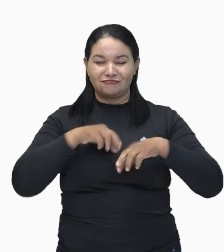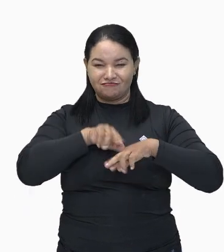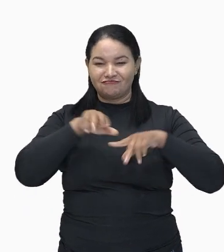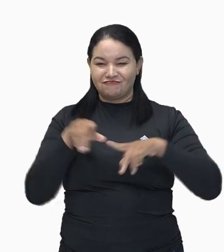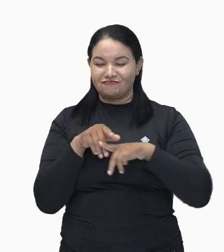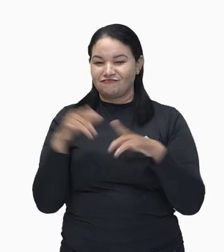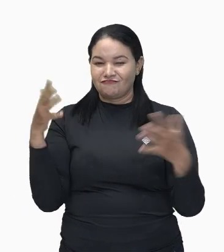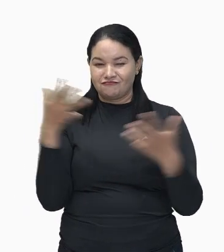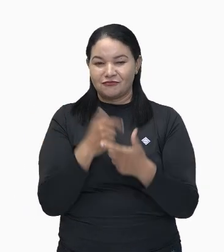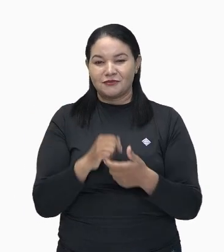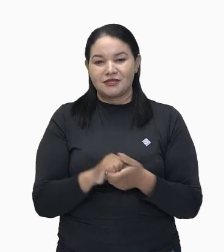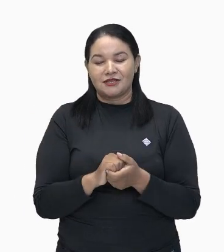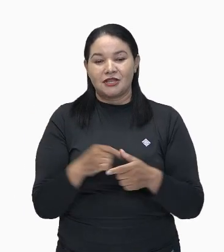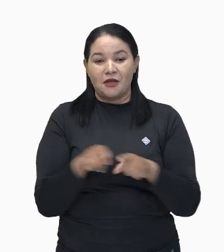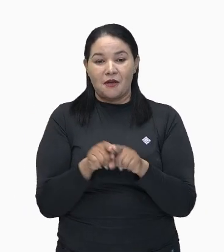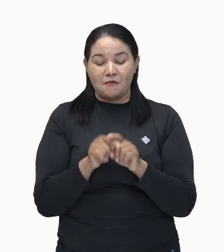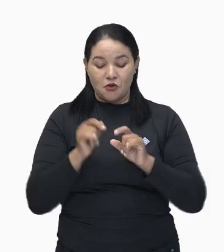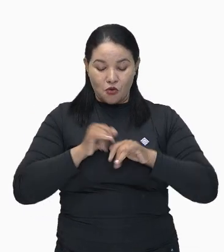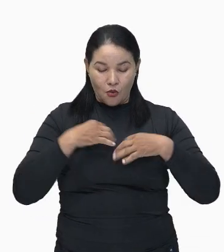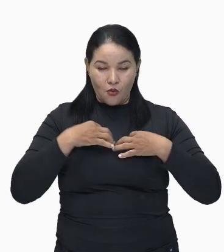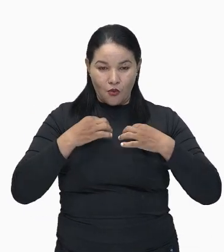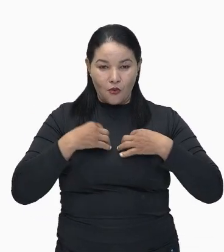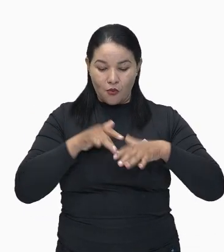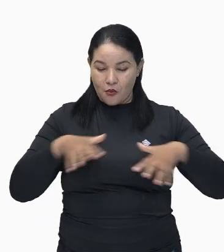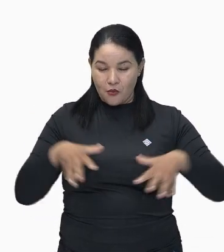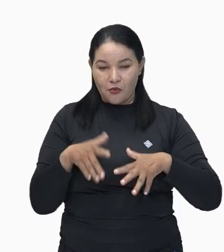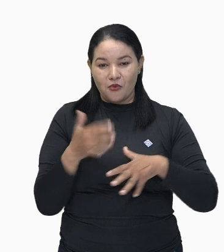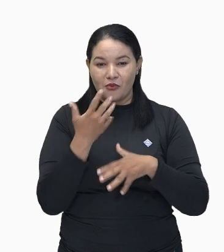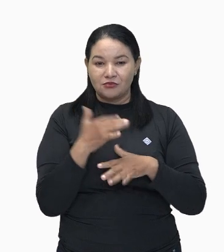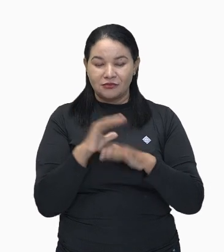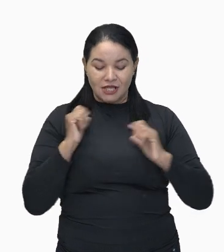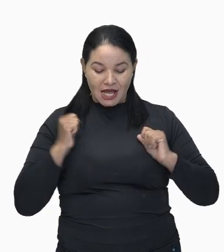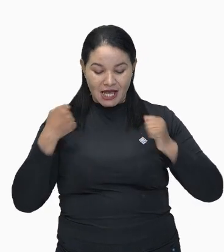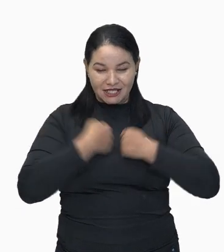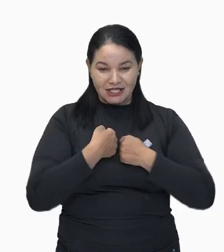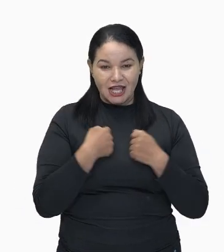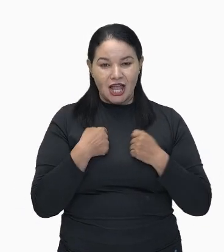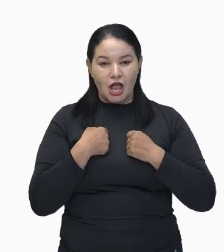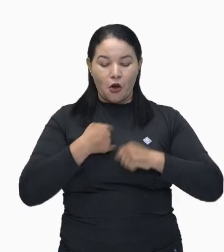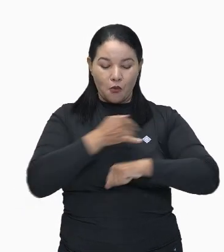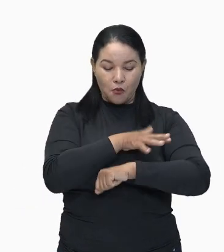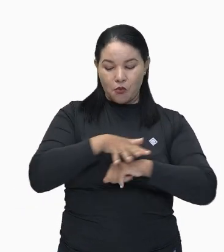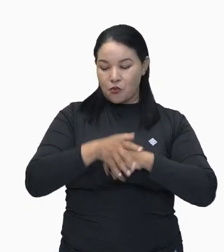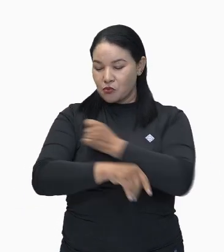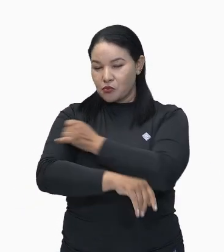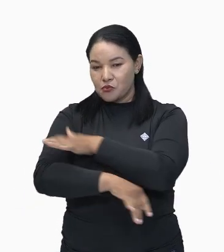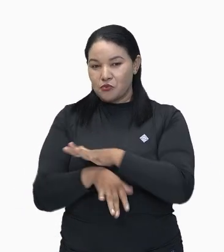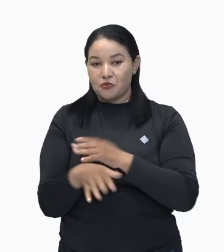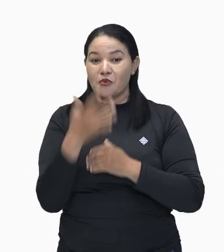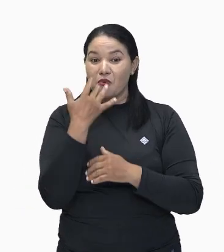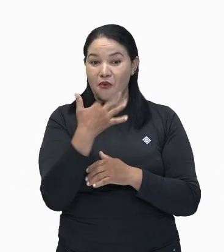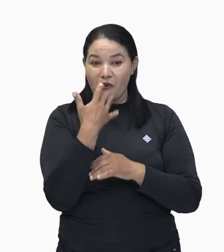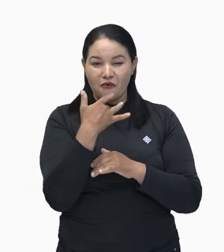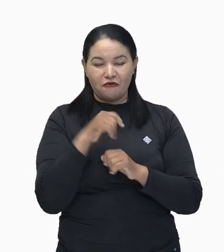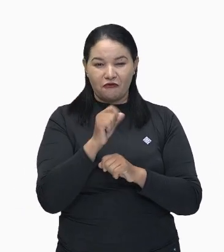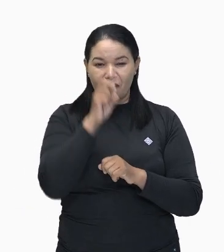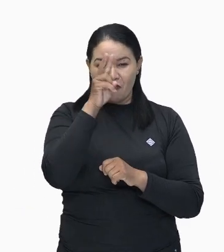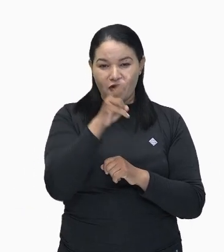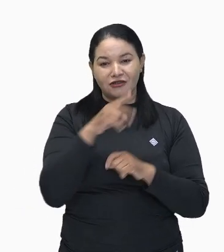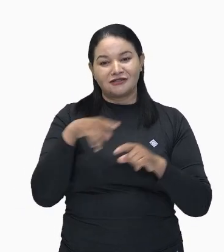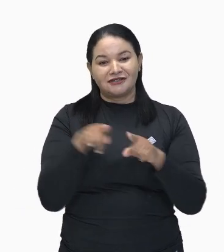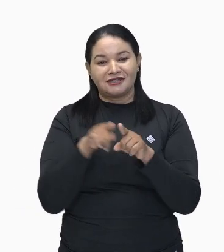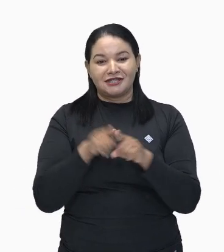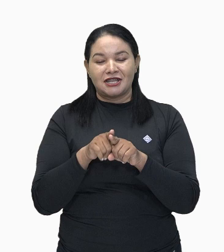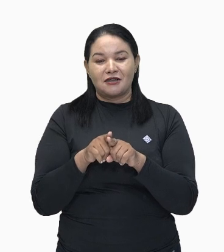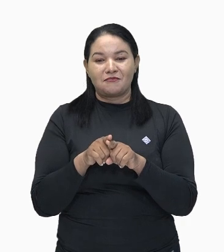acontecimento. As roupas eram extravagantes, como casacos com plumas, cores fortes e a